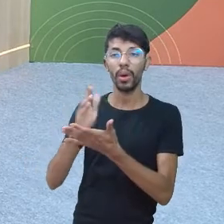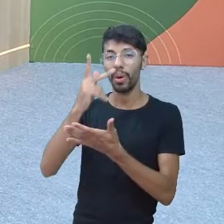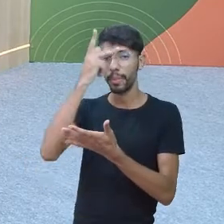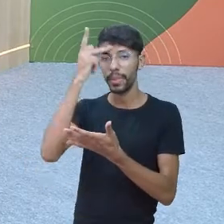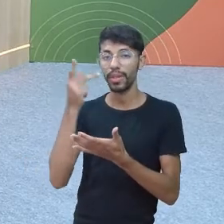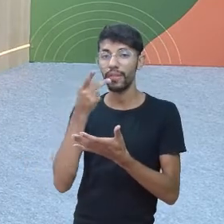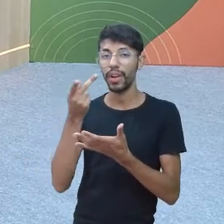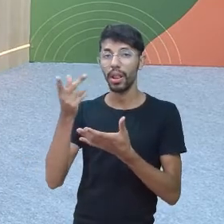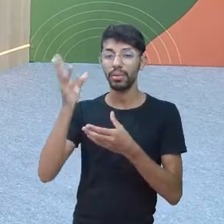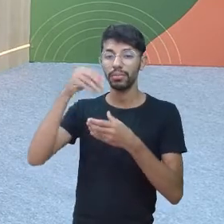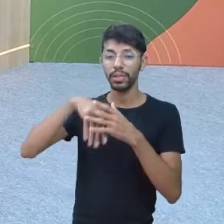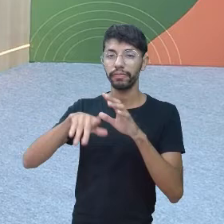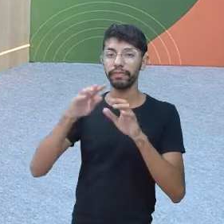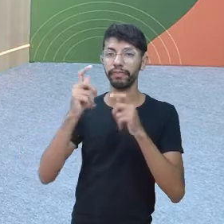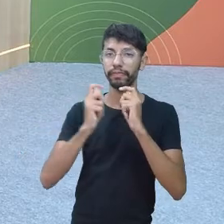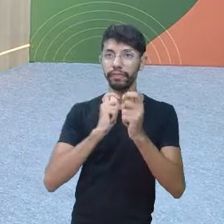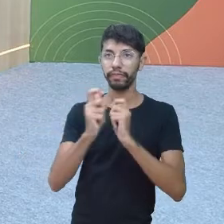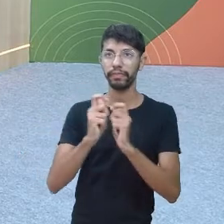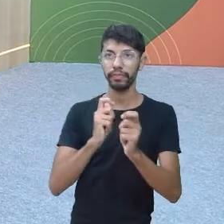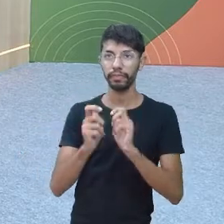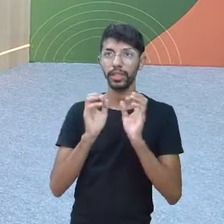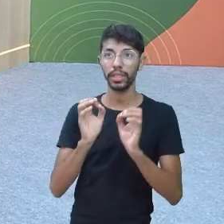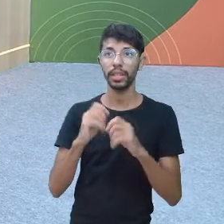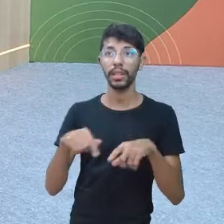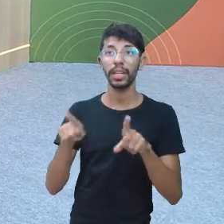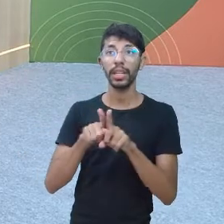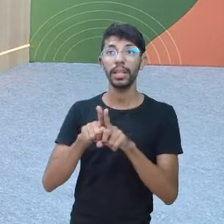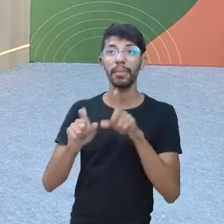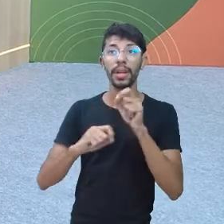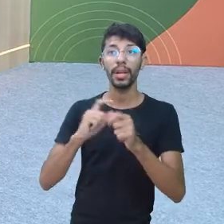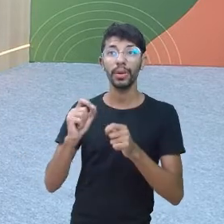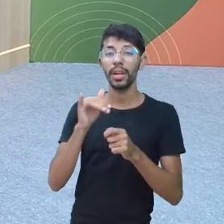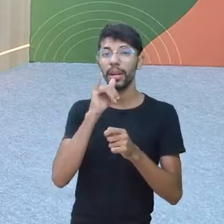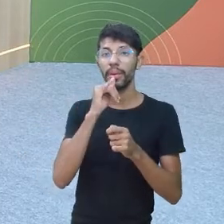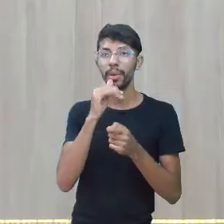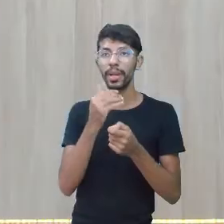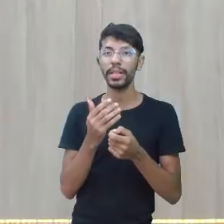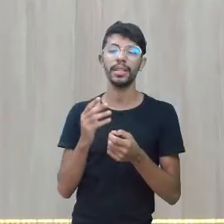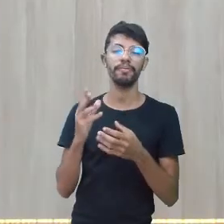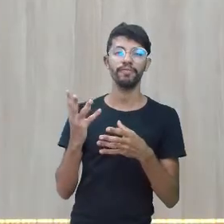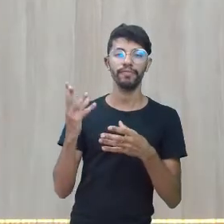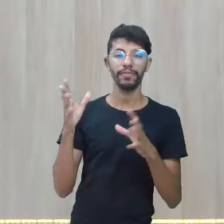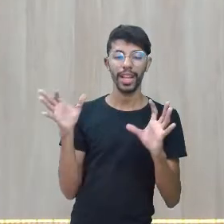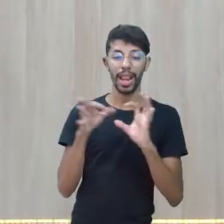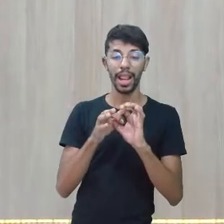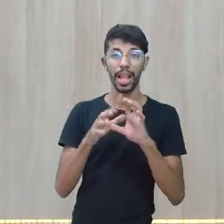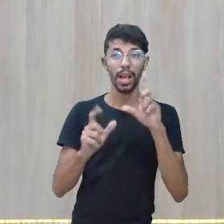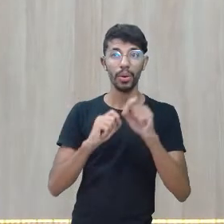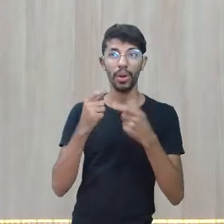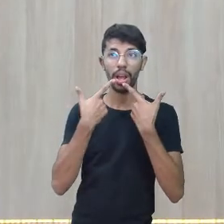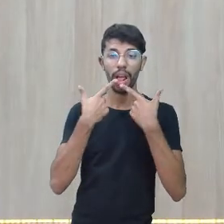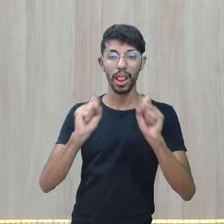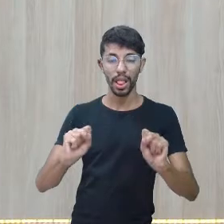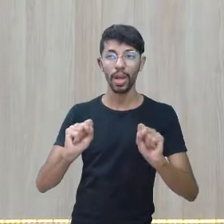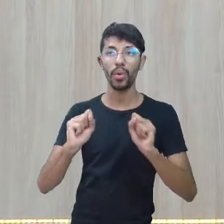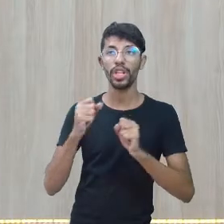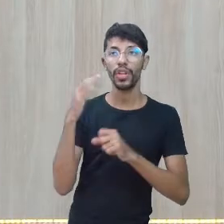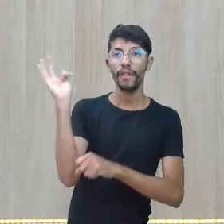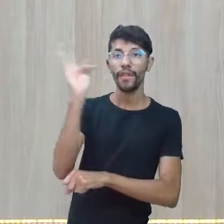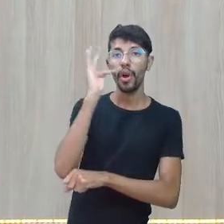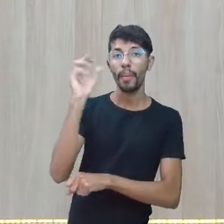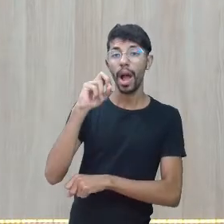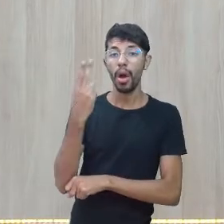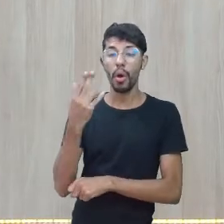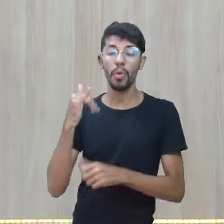entrevista. E a mescla da linguagem informal e informal. Bom, como a gente está aí preso nos recursos da oralidade, é muito comum